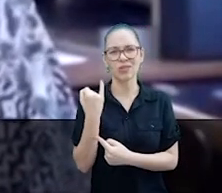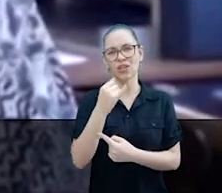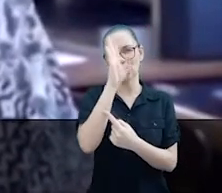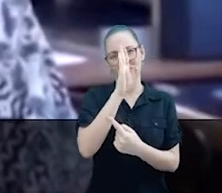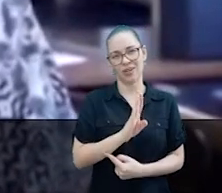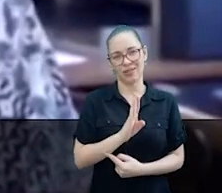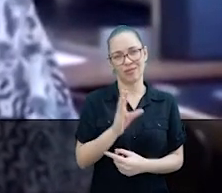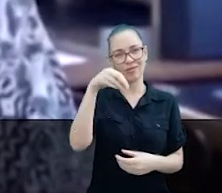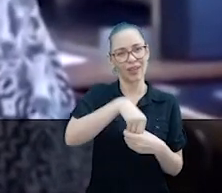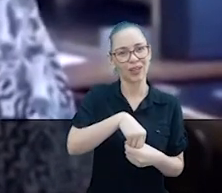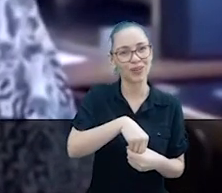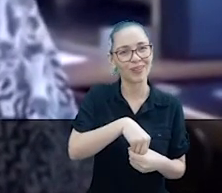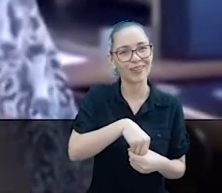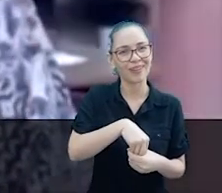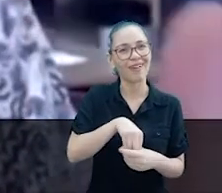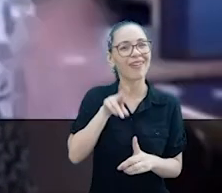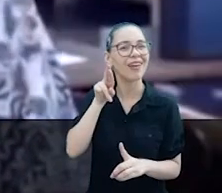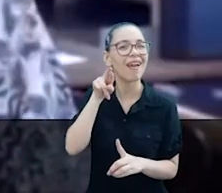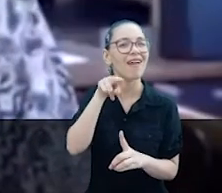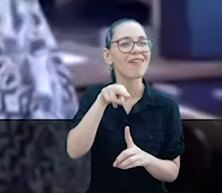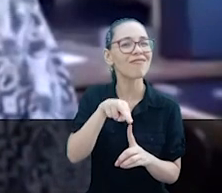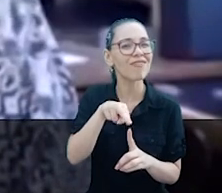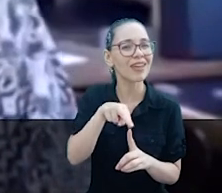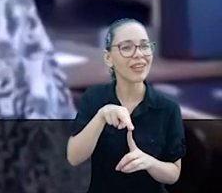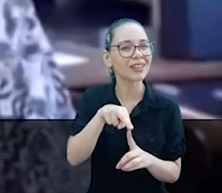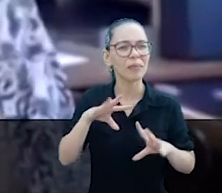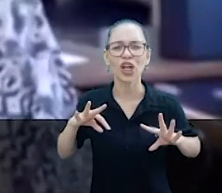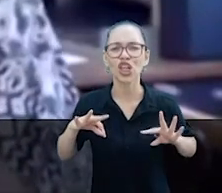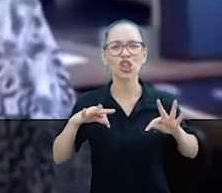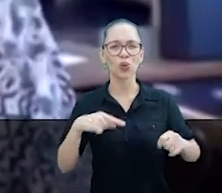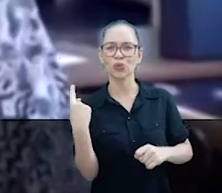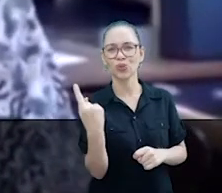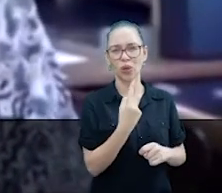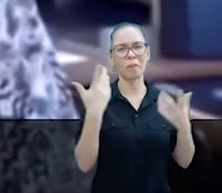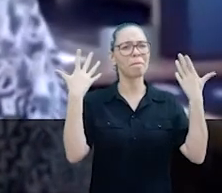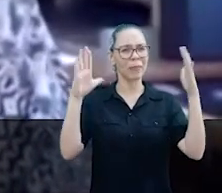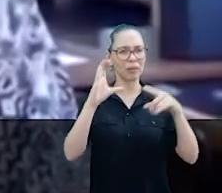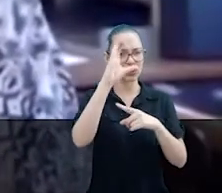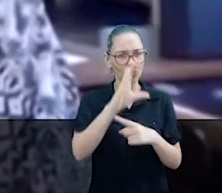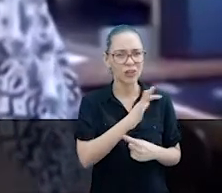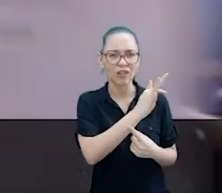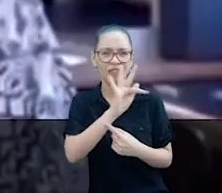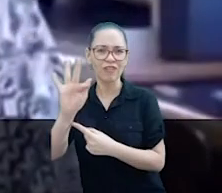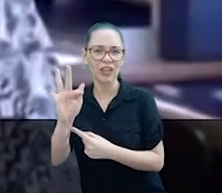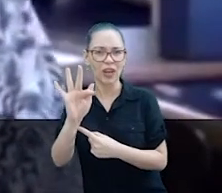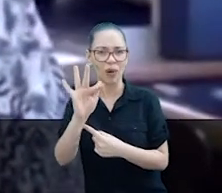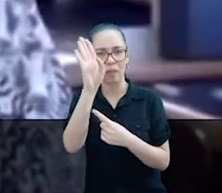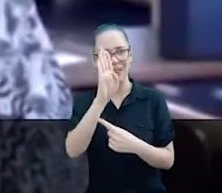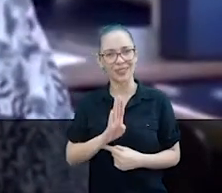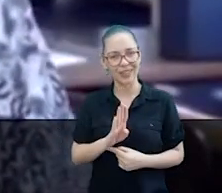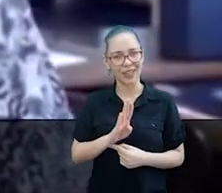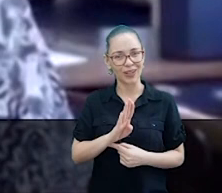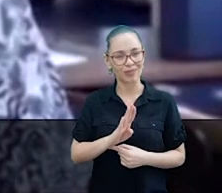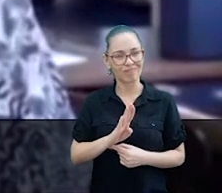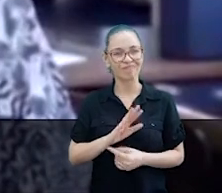mais importantes que o Brasil teve e tem, né? É referência indispensável. Parabenizo o Conselho Federal